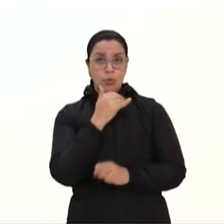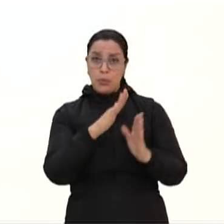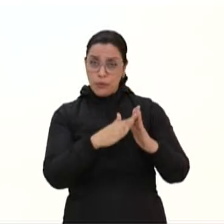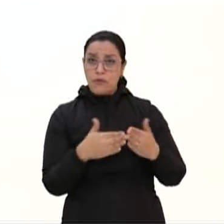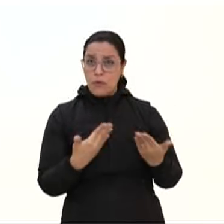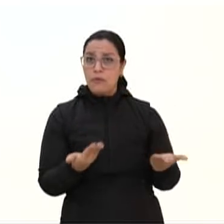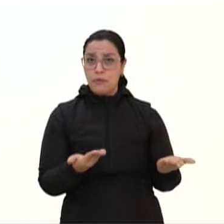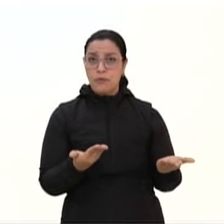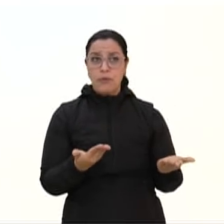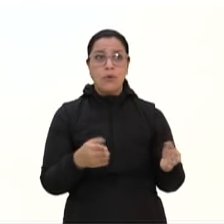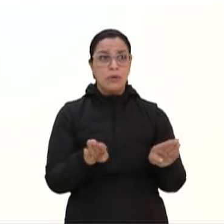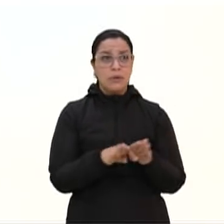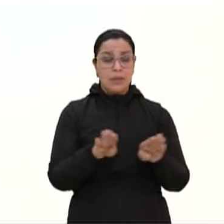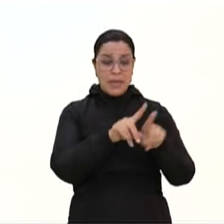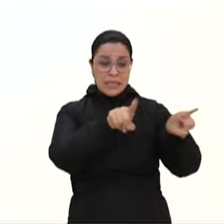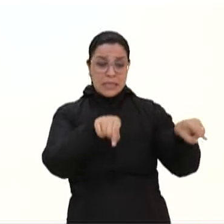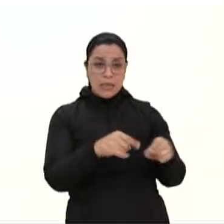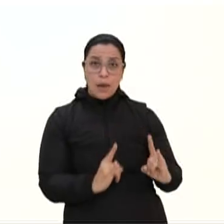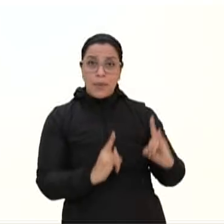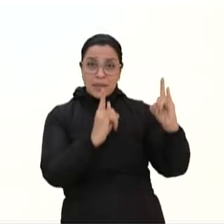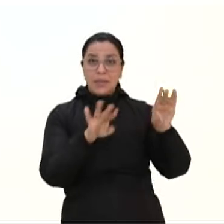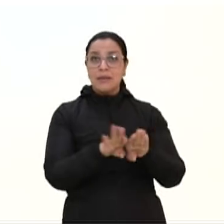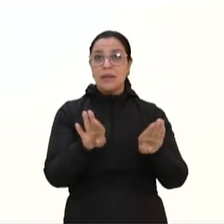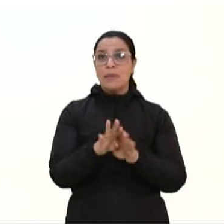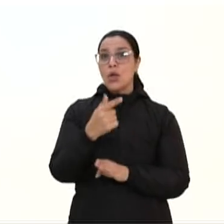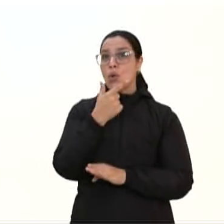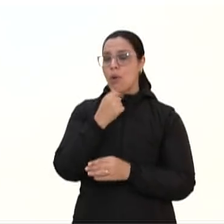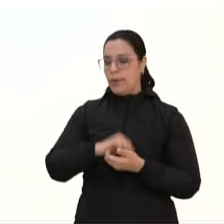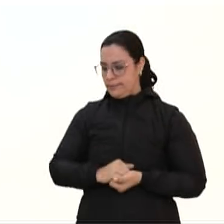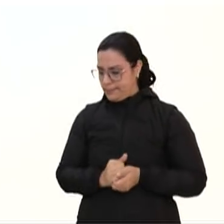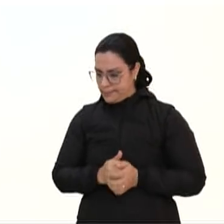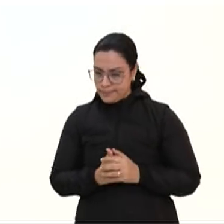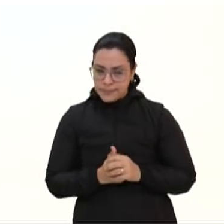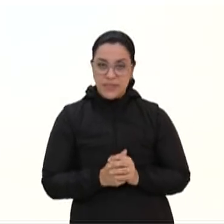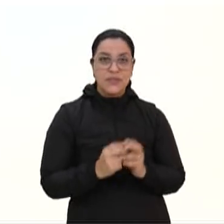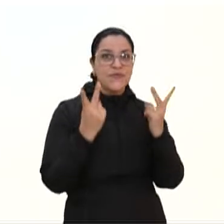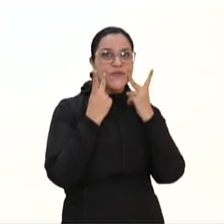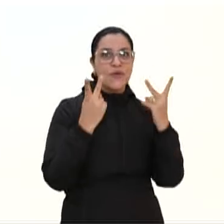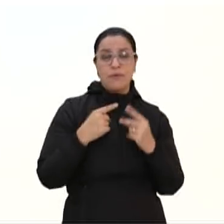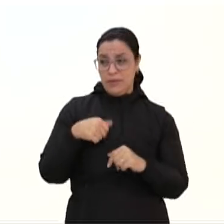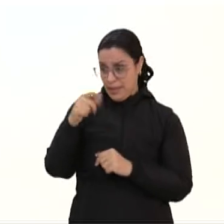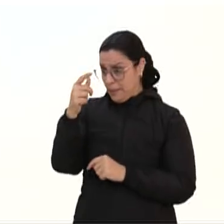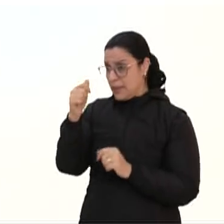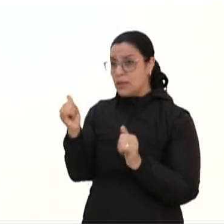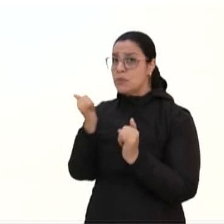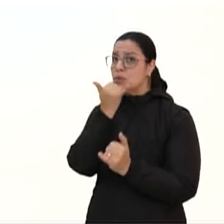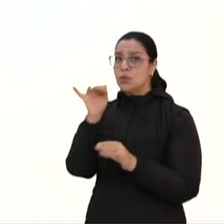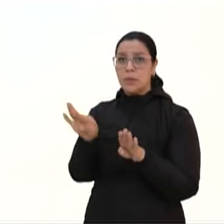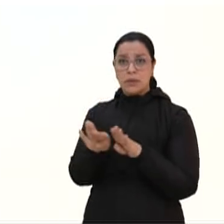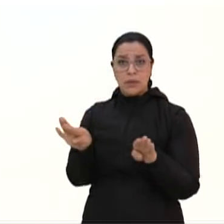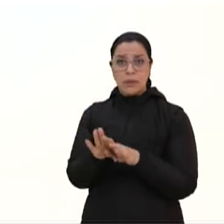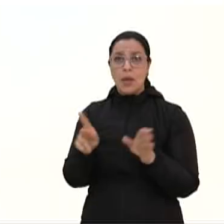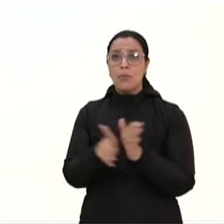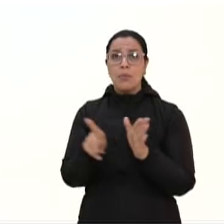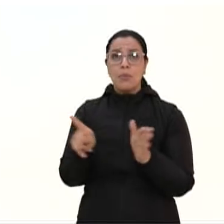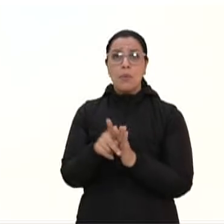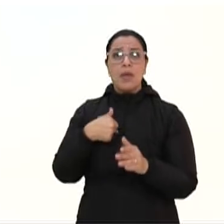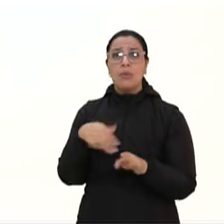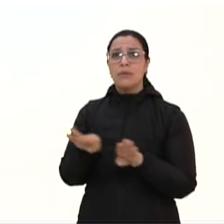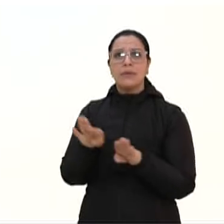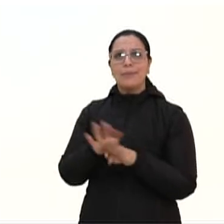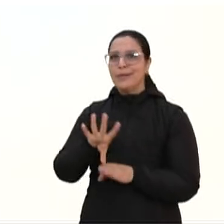ele. Marcelo, o meu noivo, a senhora conhece ele, foi quem pintou o apartamento. A moça só faltou morrer